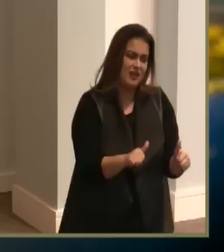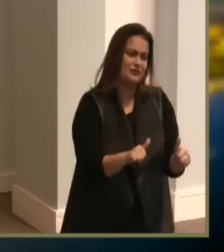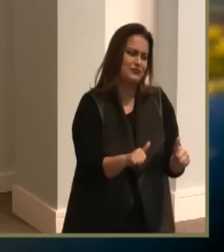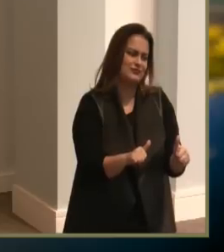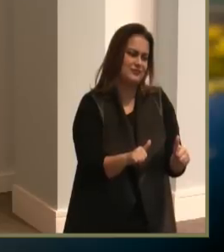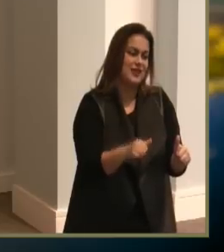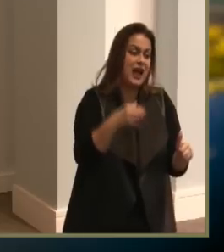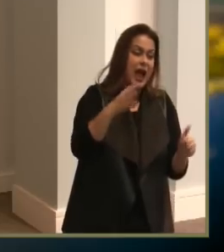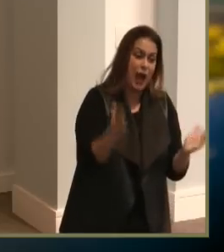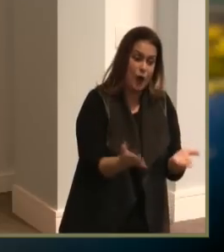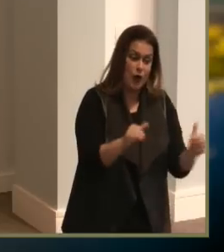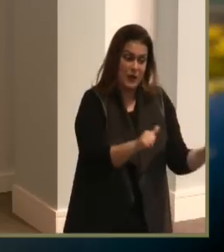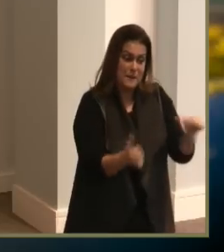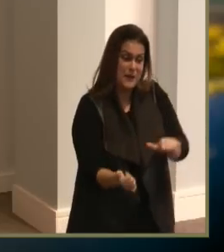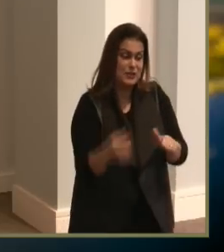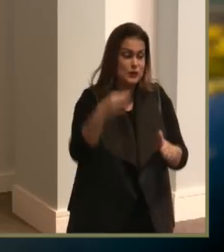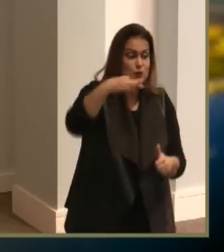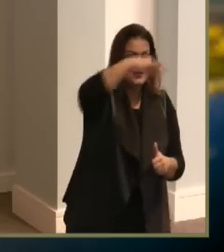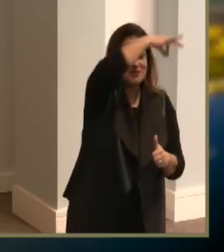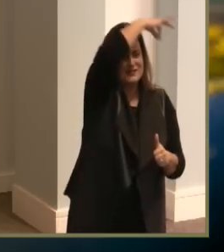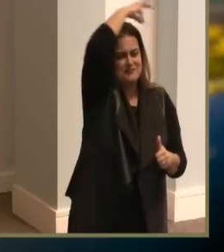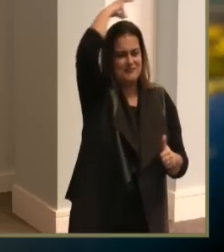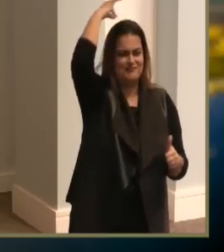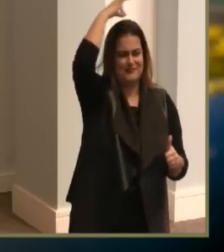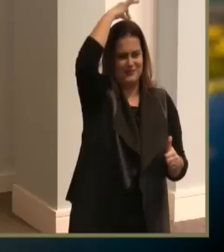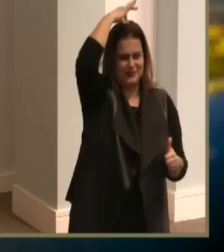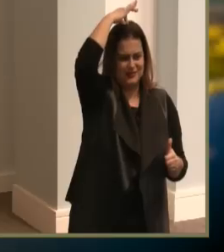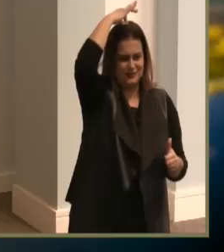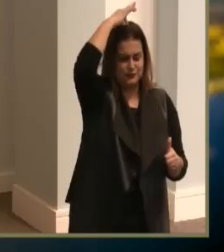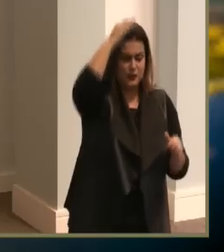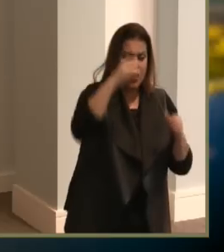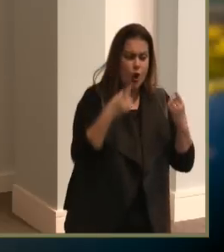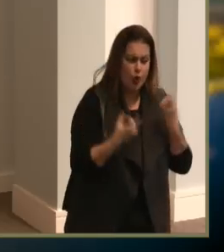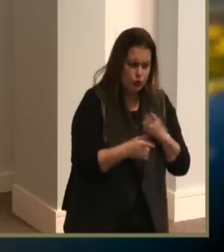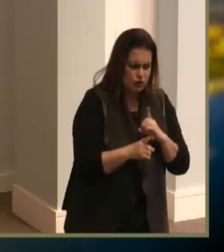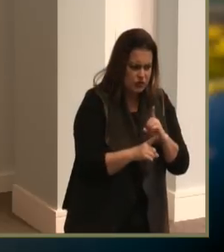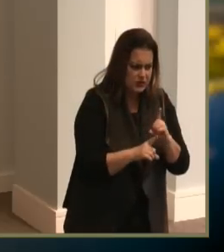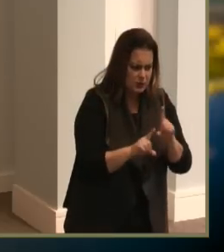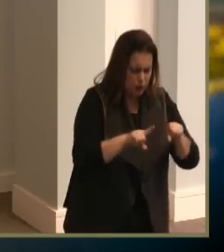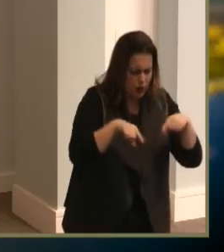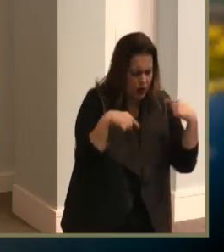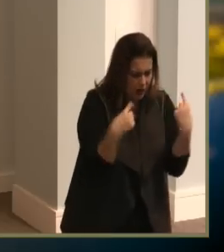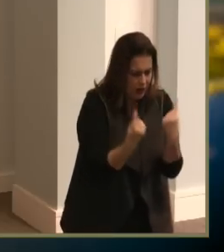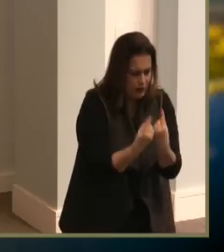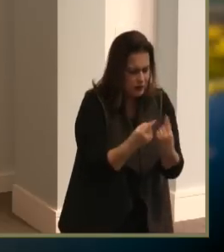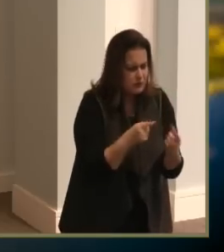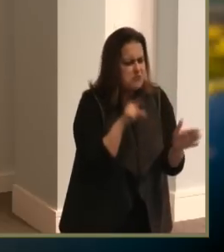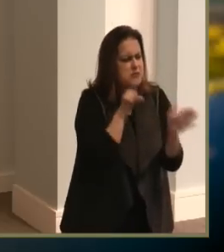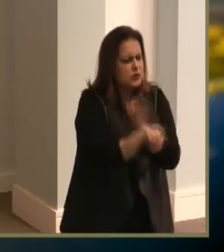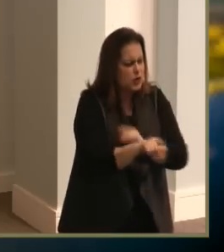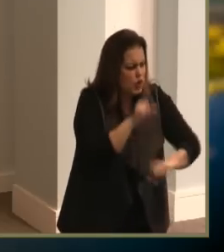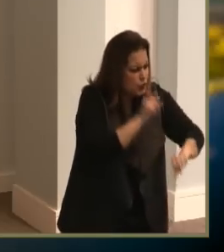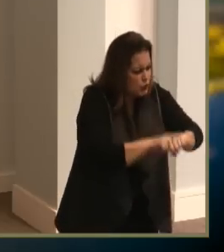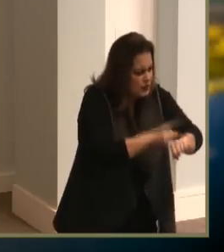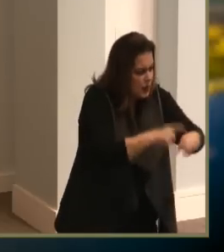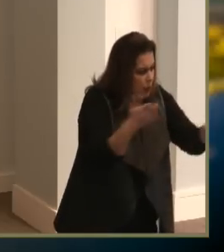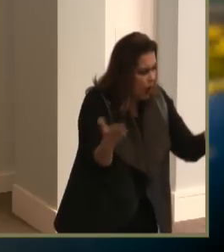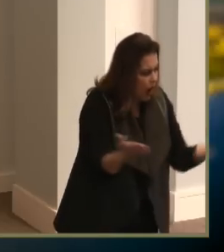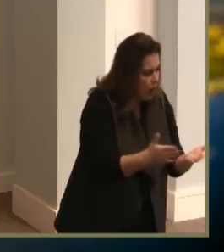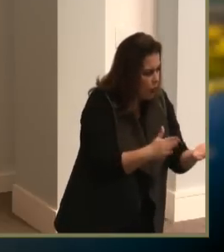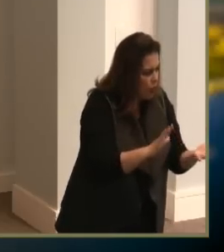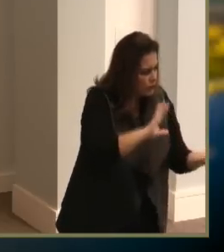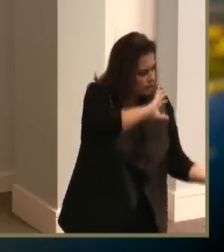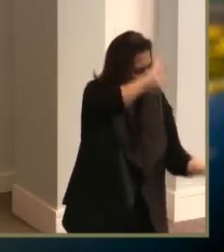dias. Aqueles, pois, que se haviam reunido, perguntavam-lhe, dizendo: Senhor, é nesse tempo que restauras o